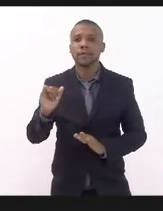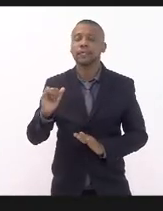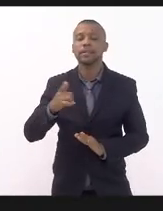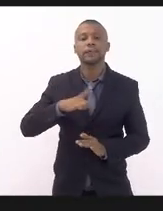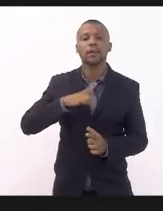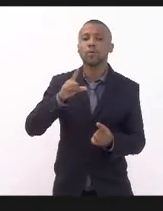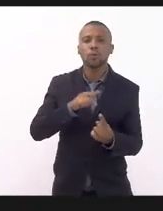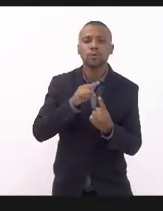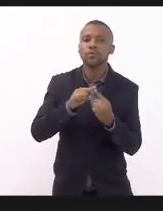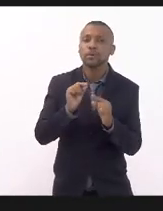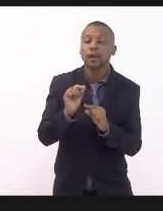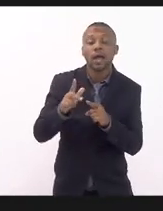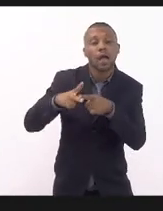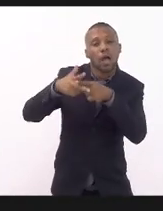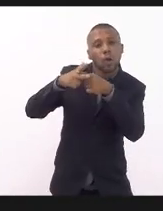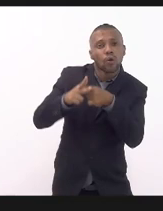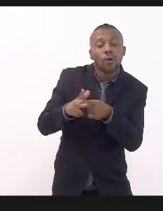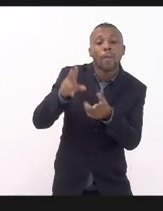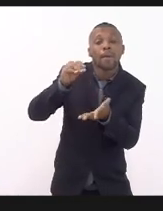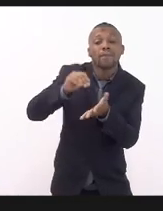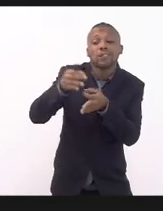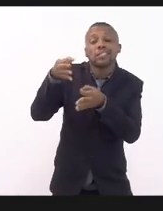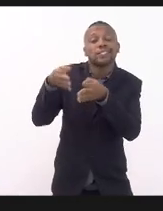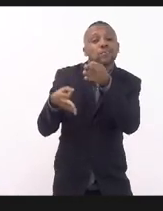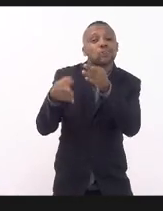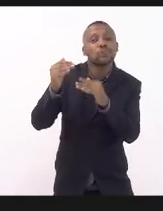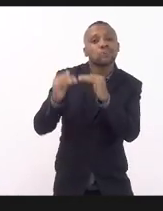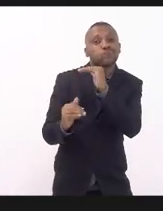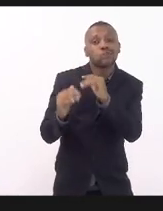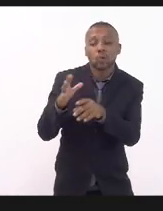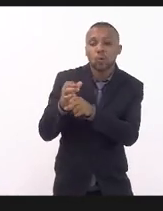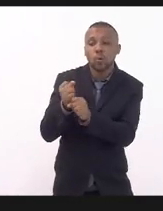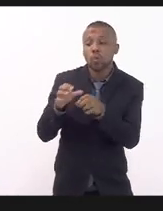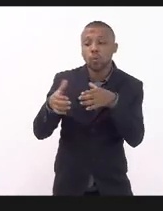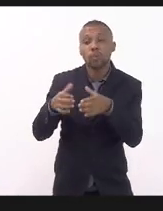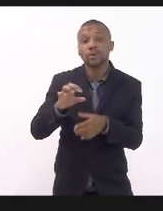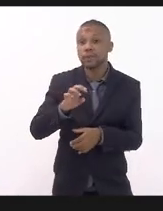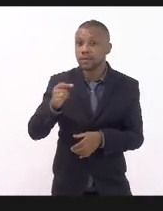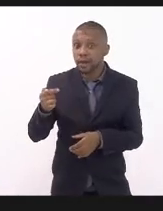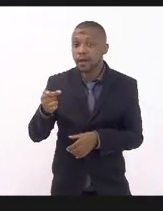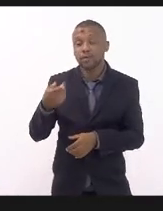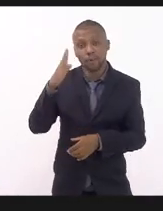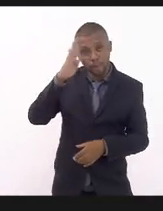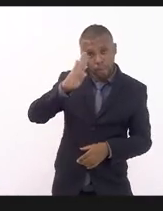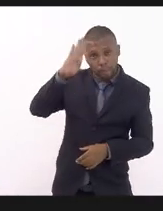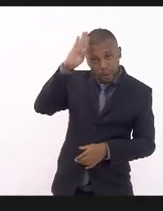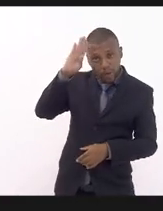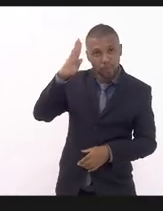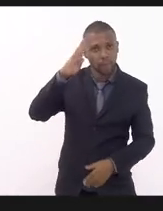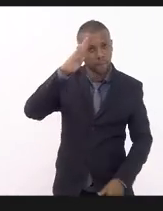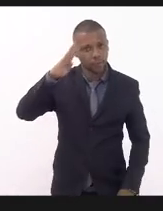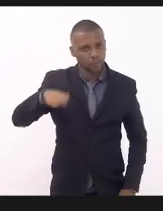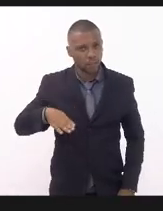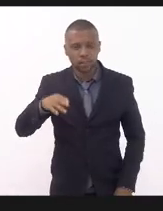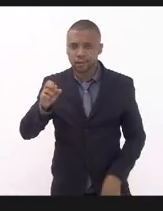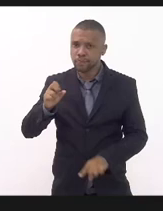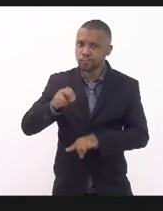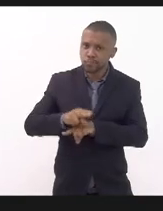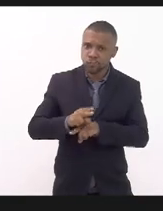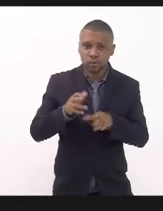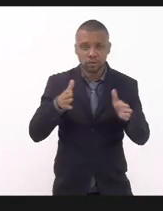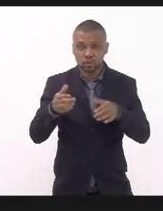por objetivo corrigir uma injustiça feita com 57 bombeiros militares que deram ingresso na corporação